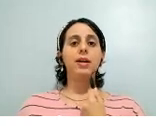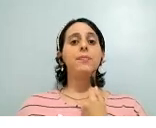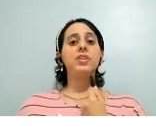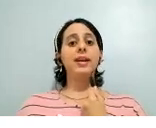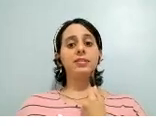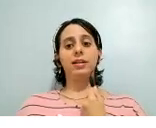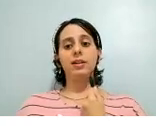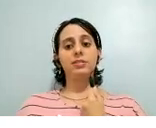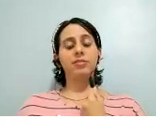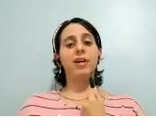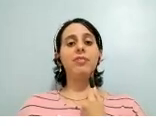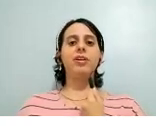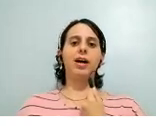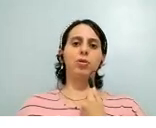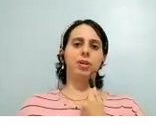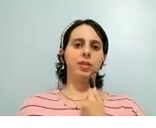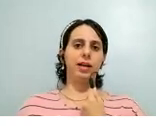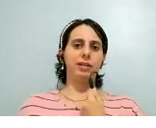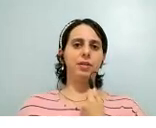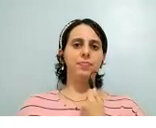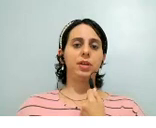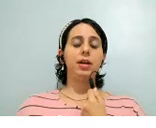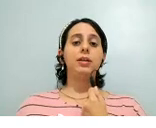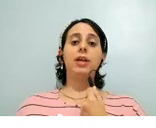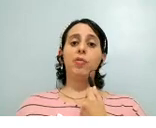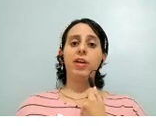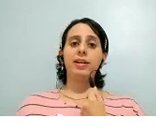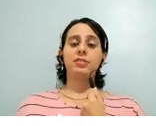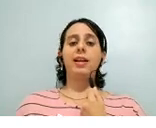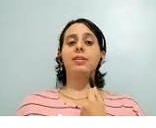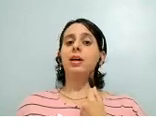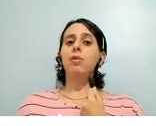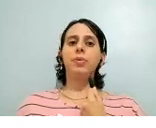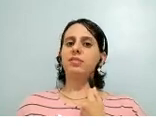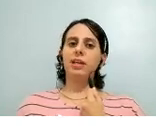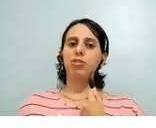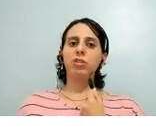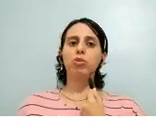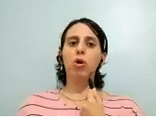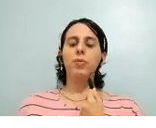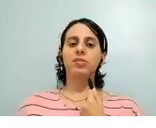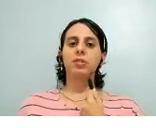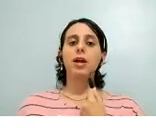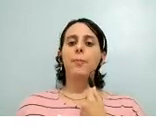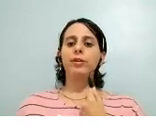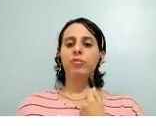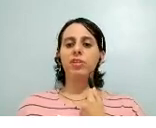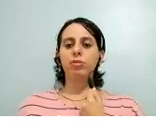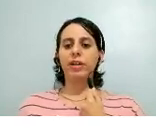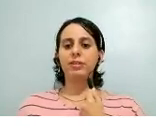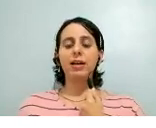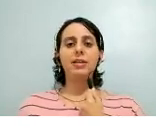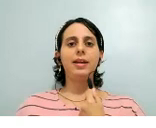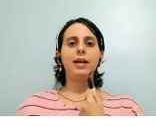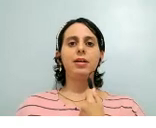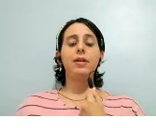né? E aí essa criança vai ficar contaminada. Talvez ela não apresente sintomas, mas o vírus